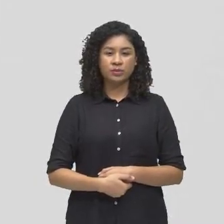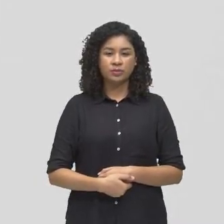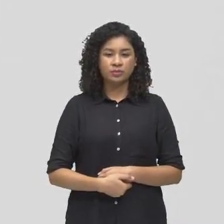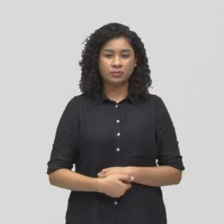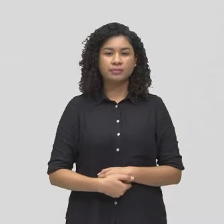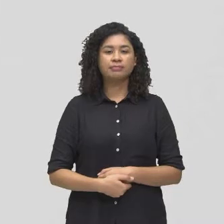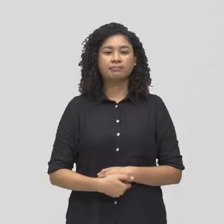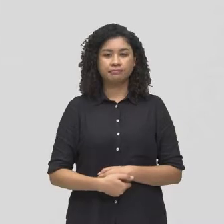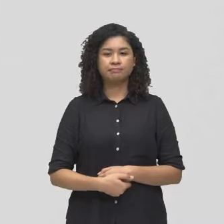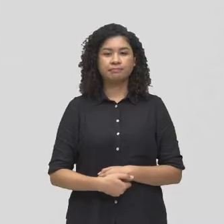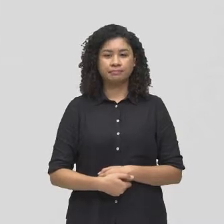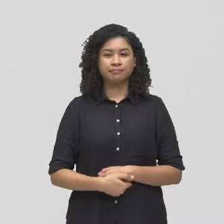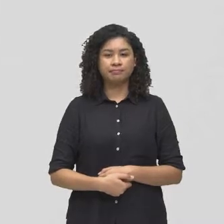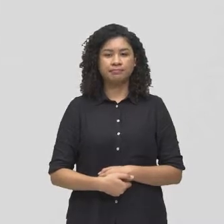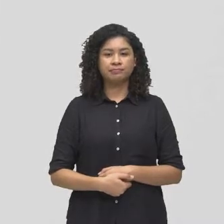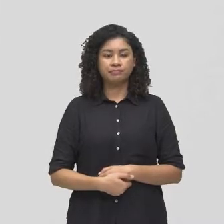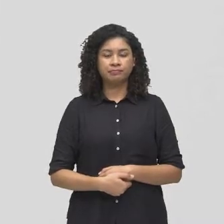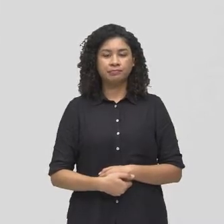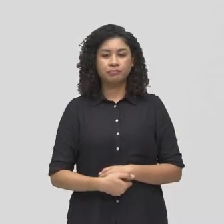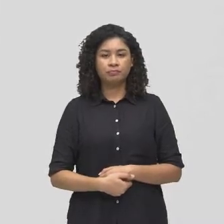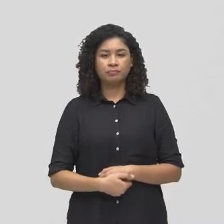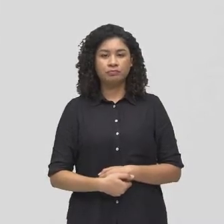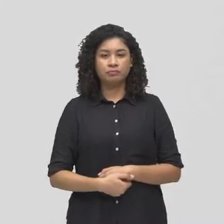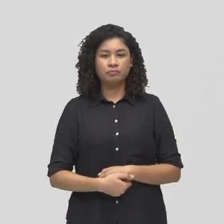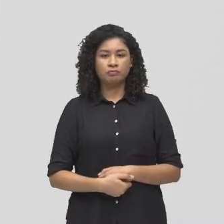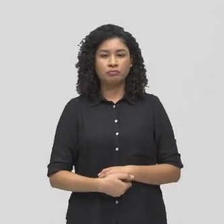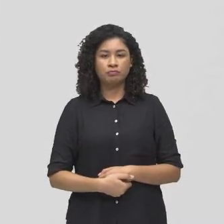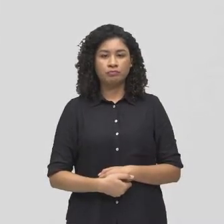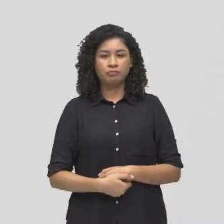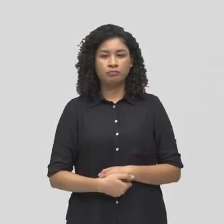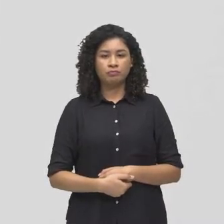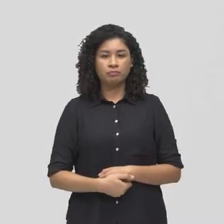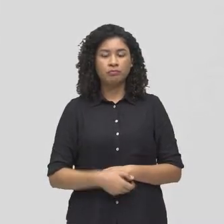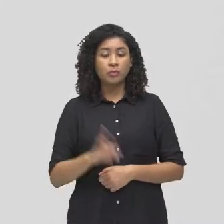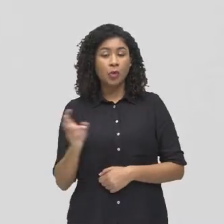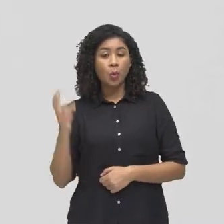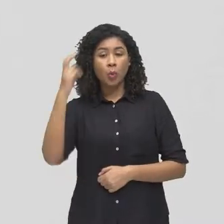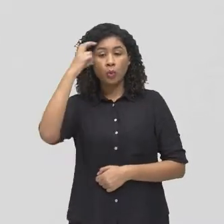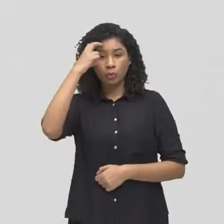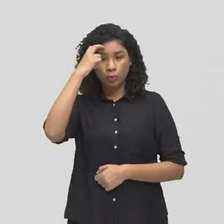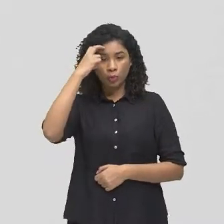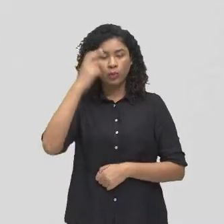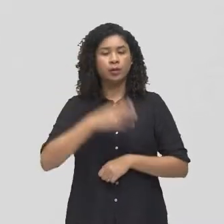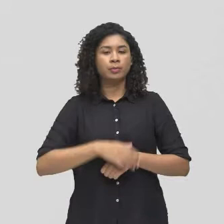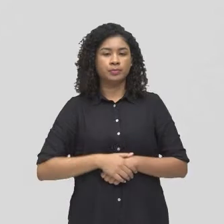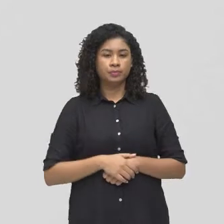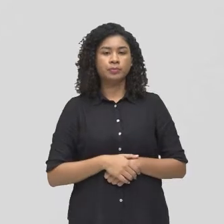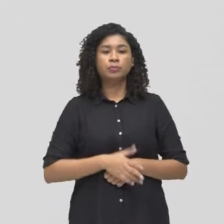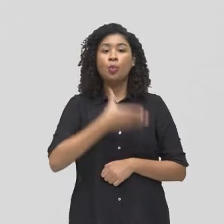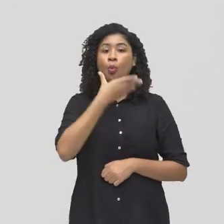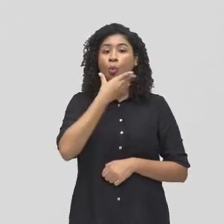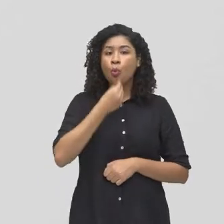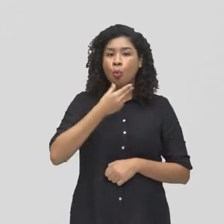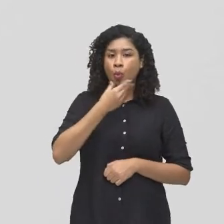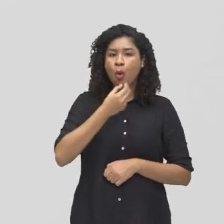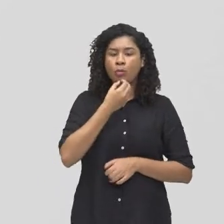Por outro lado, cultura, além de ser tudo aquilo que é fruto do ser